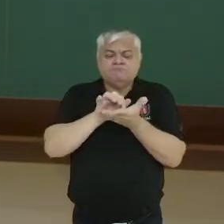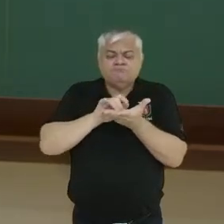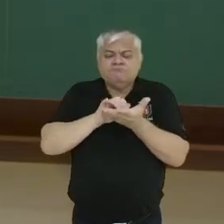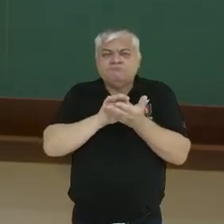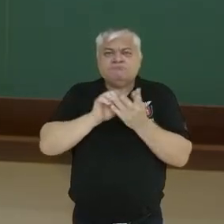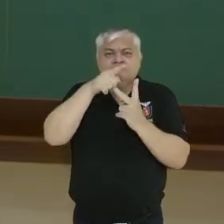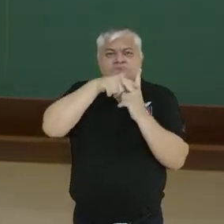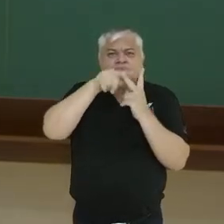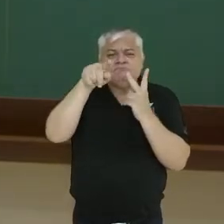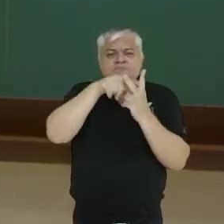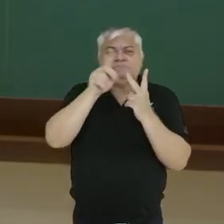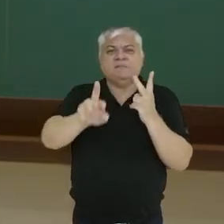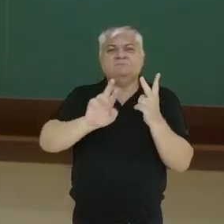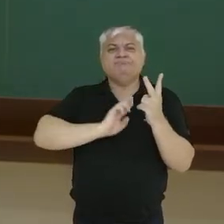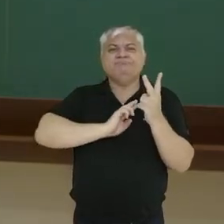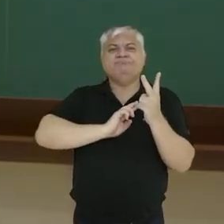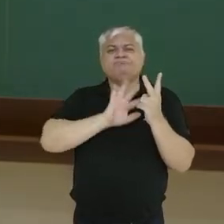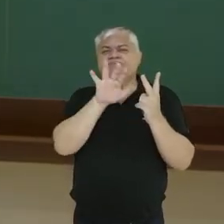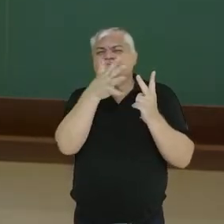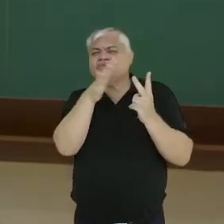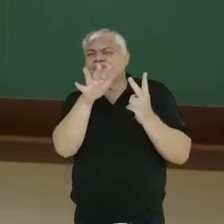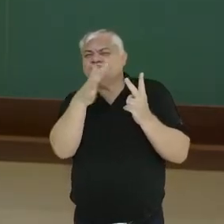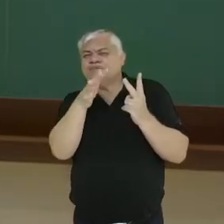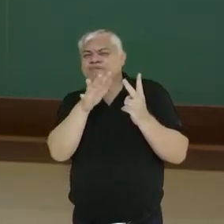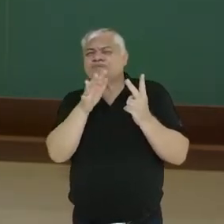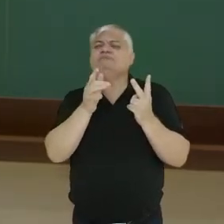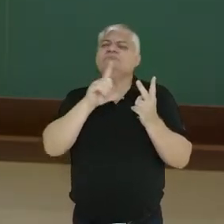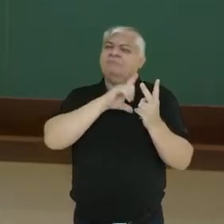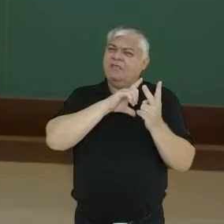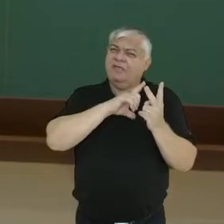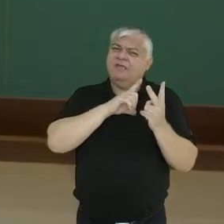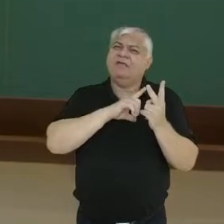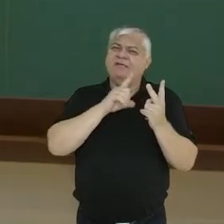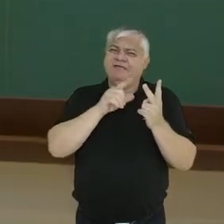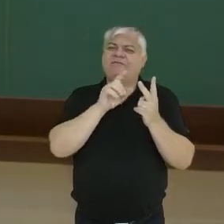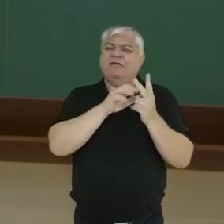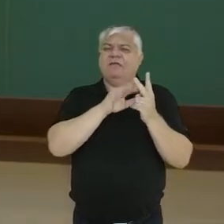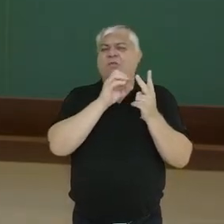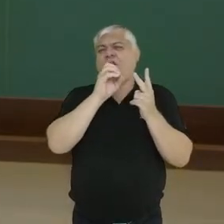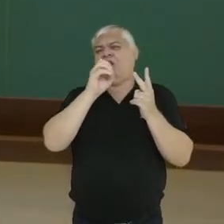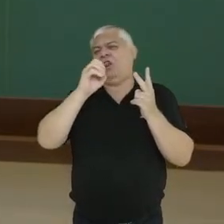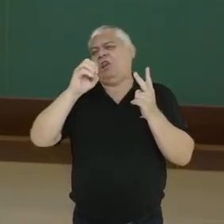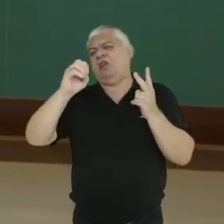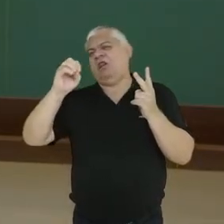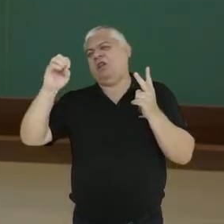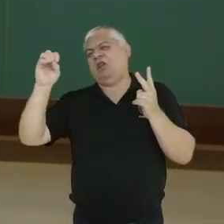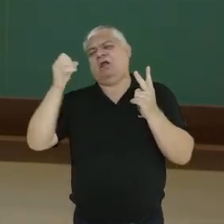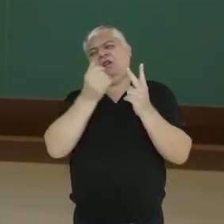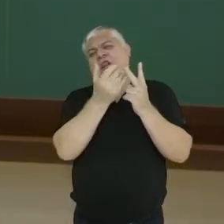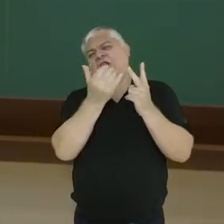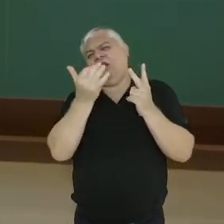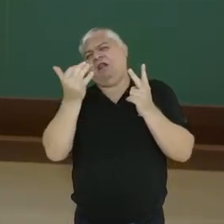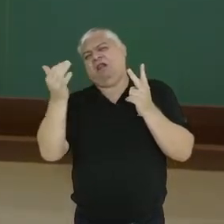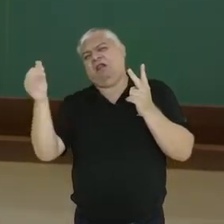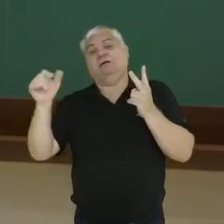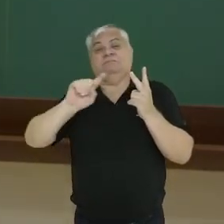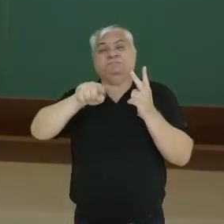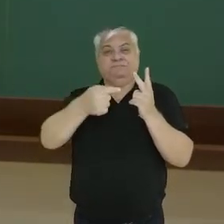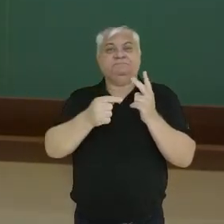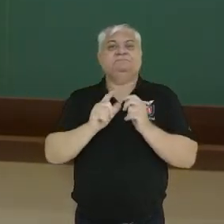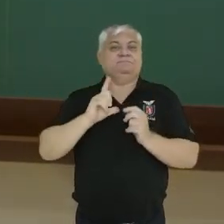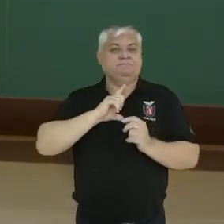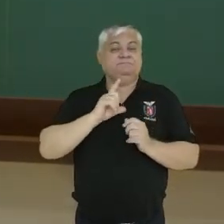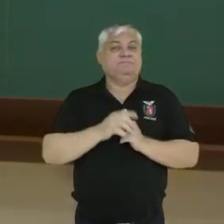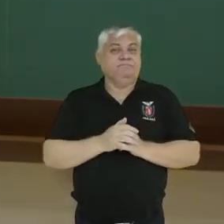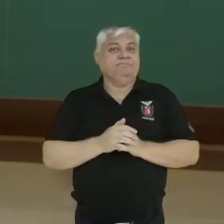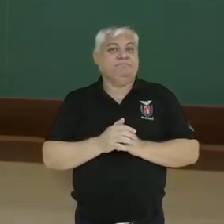2, você vai ter um número aproximado, número com vírgula, tá? Vai encher o visor da sua calculadora, independente de qual você esteja usando, vai